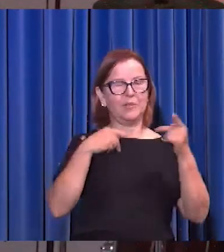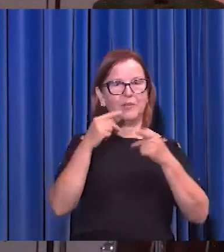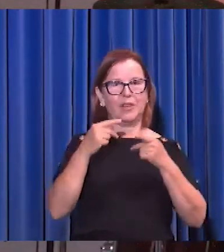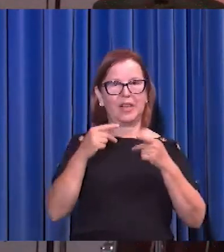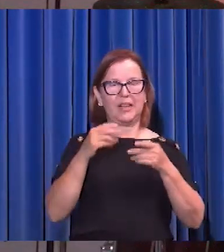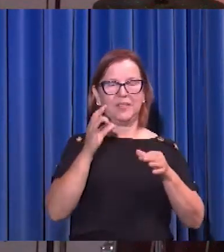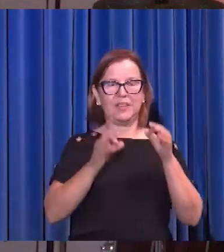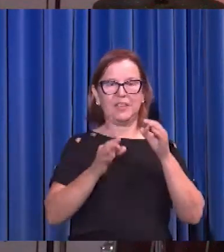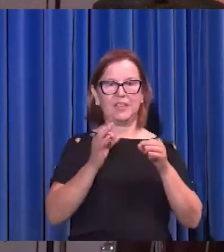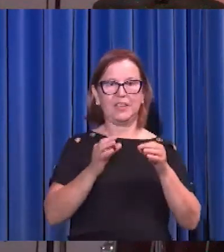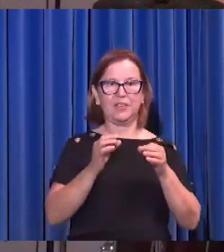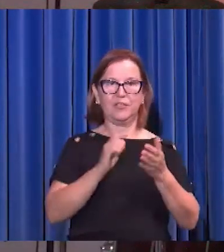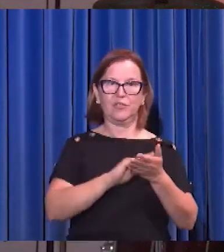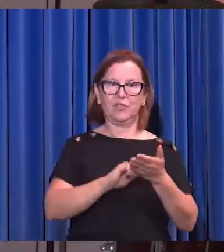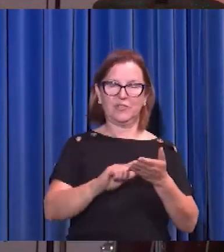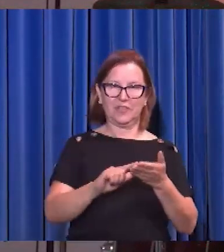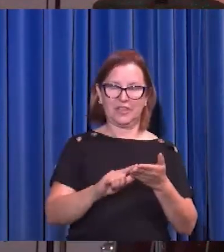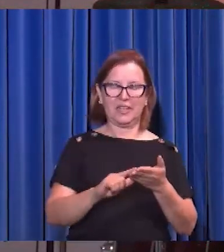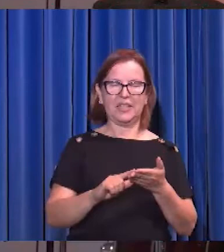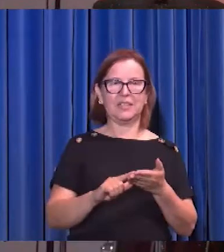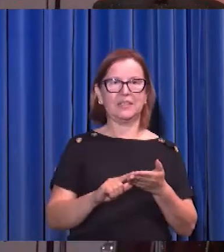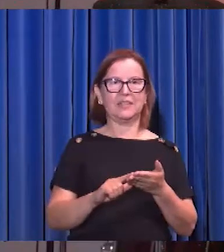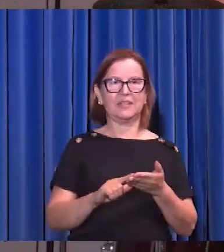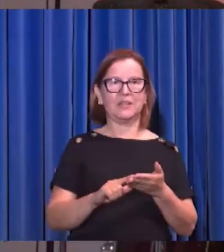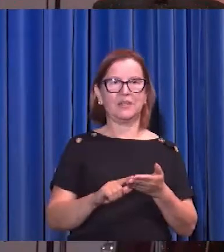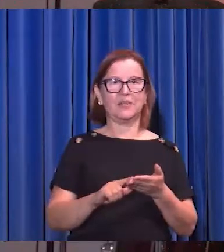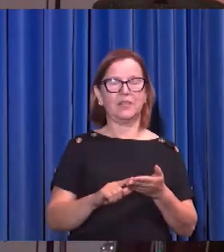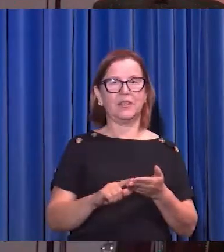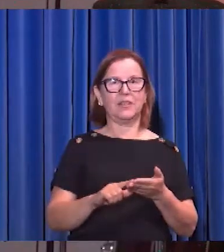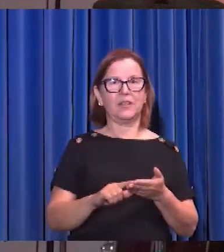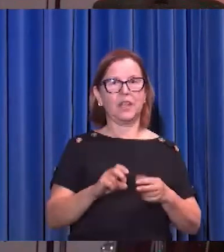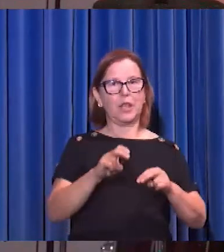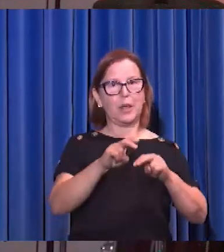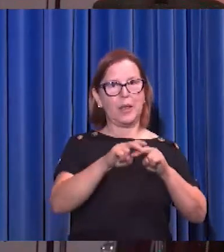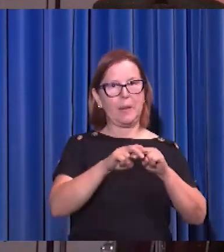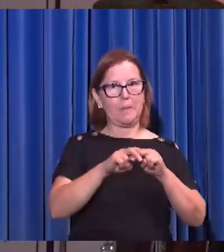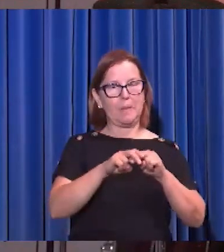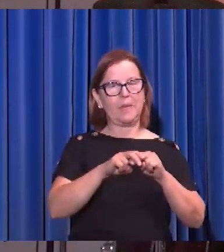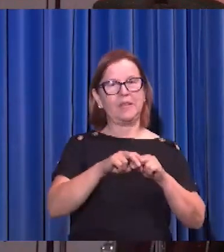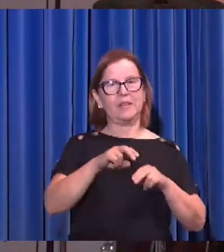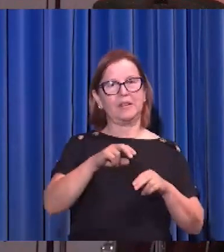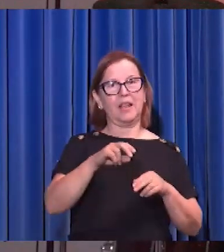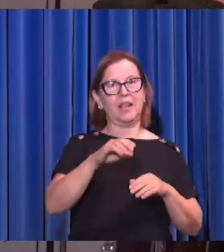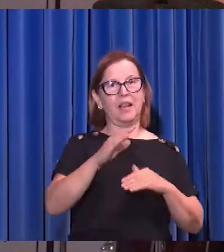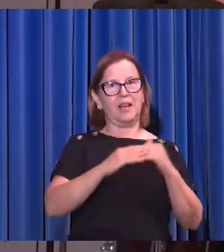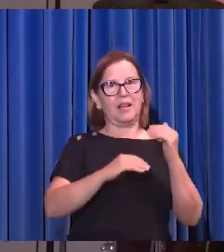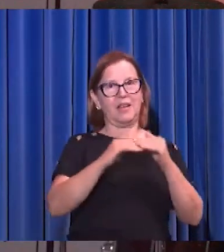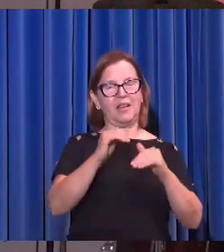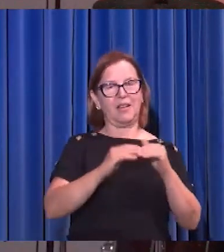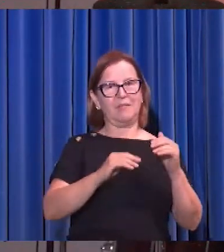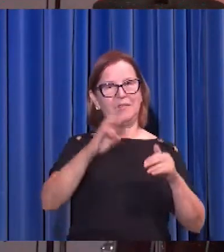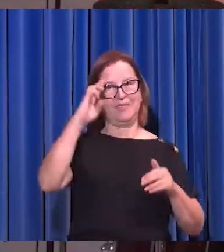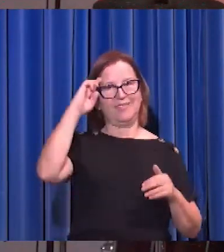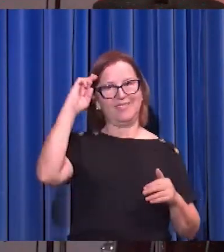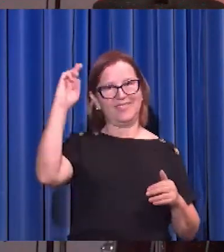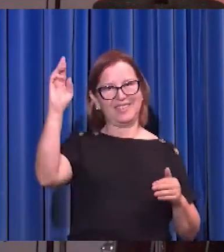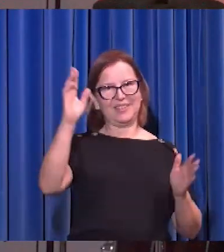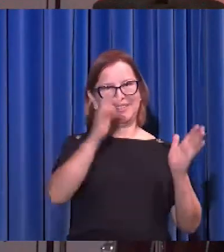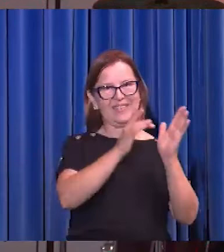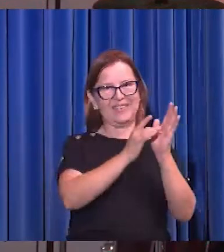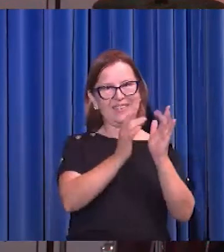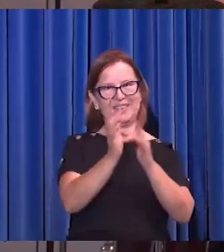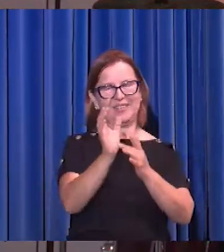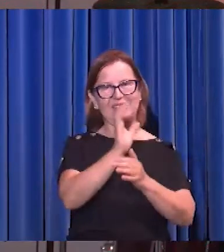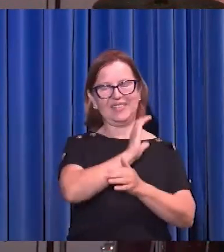ação monérgica do Senhor. Você nada pode realizar porque o Senhor Jesus Cristo realizou